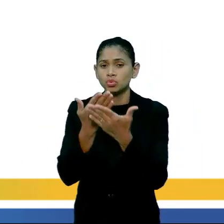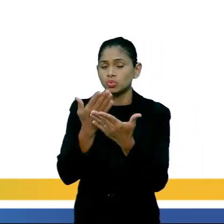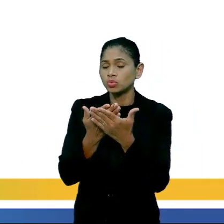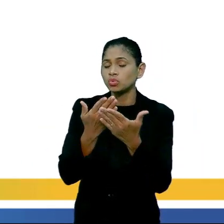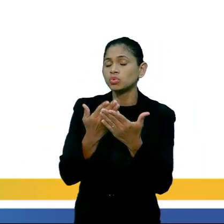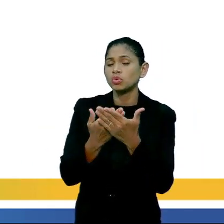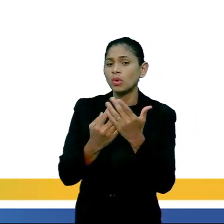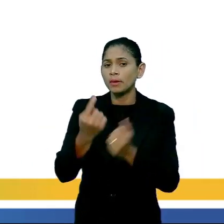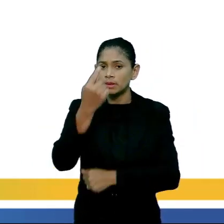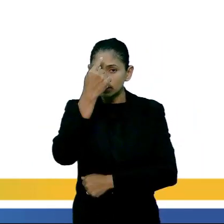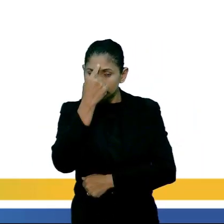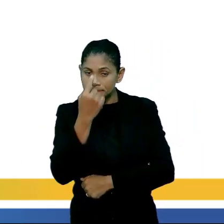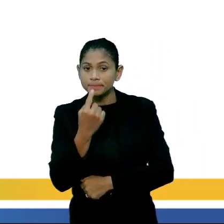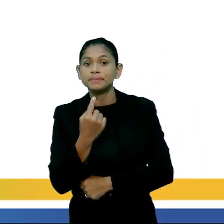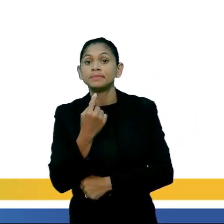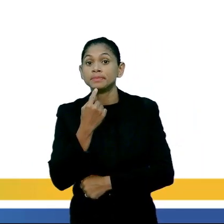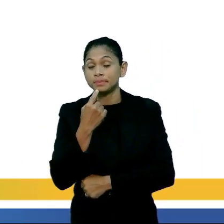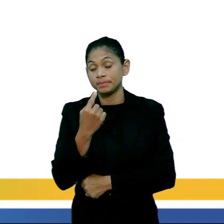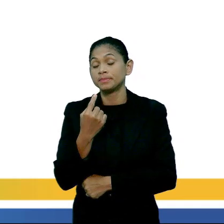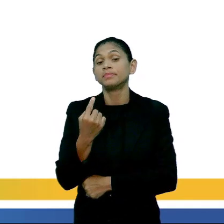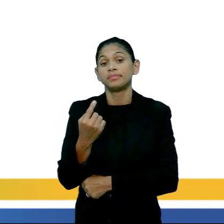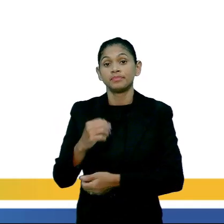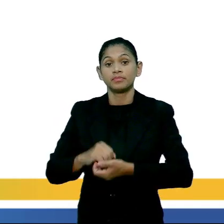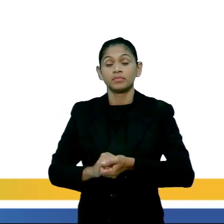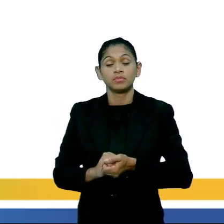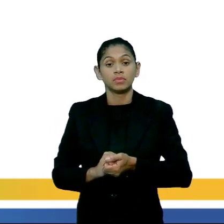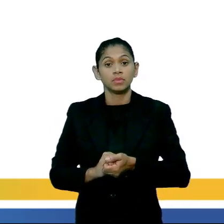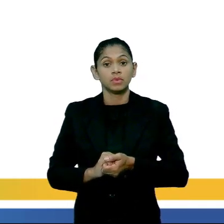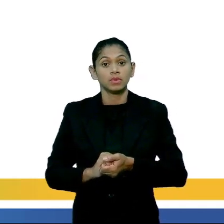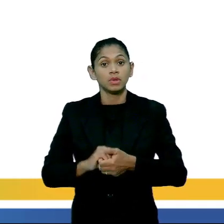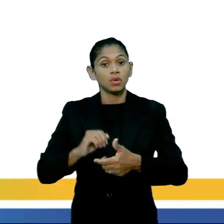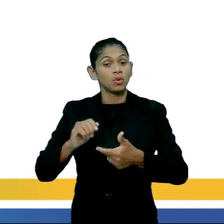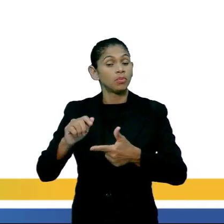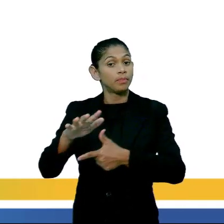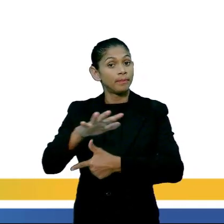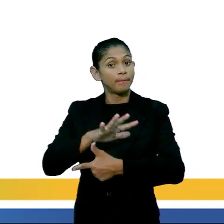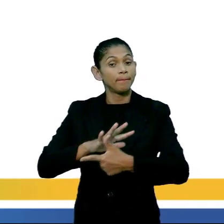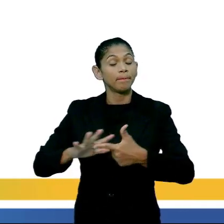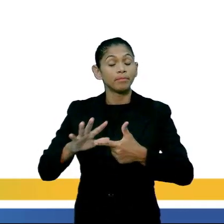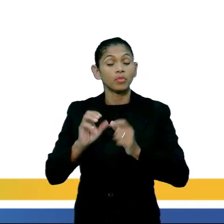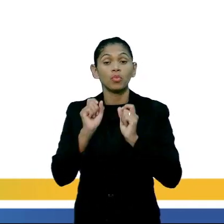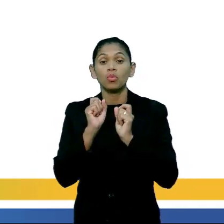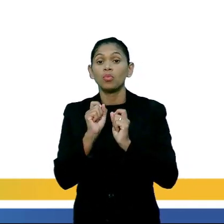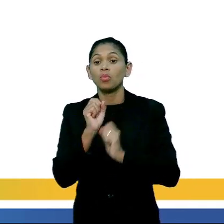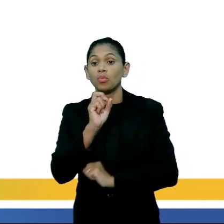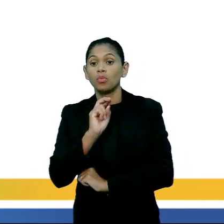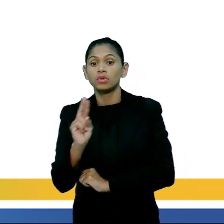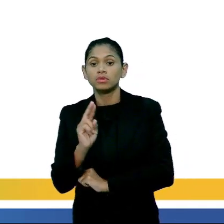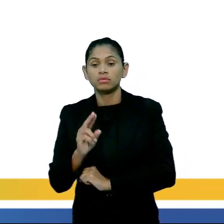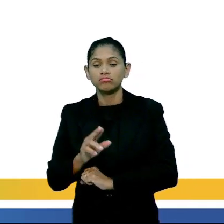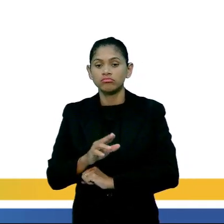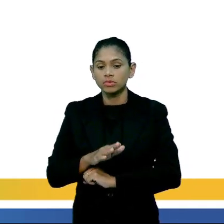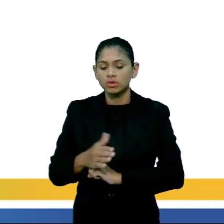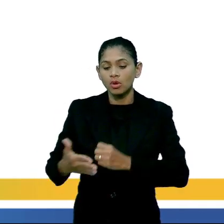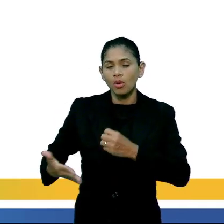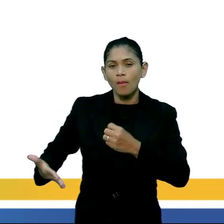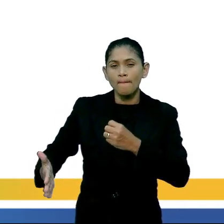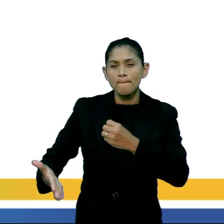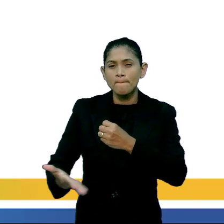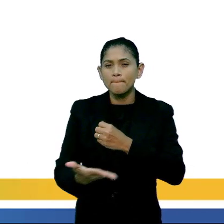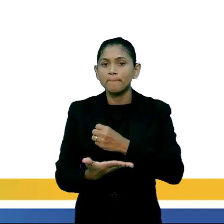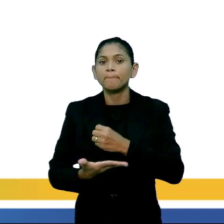geométricas espaciais, ou pode ser chamado também de sólidos geométricos. São aquelas que